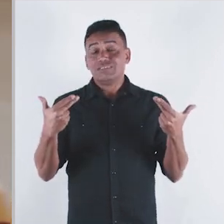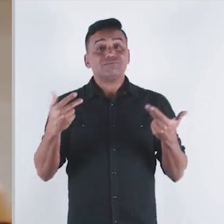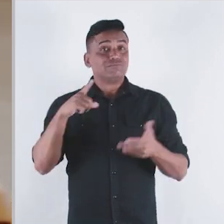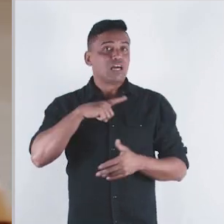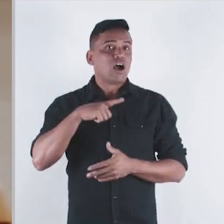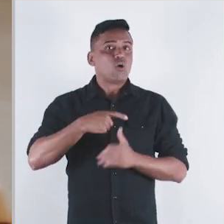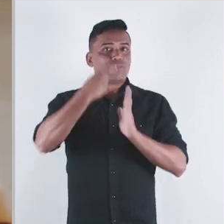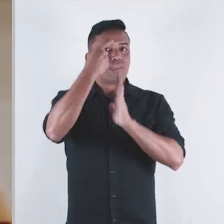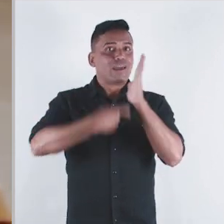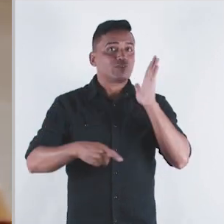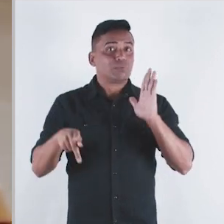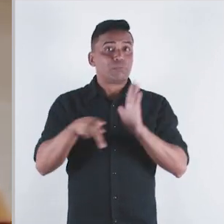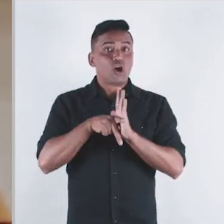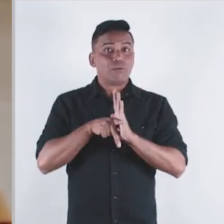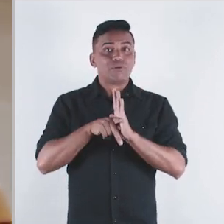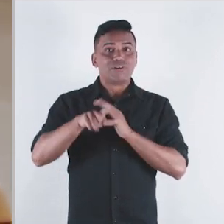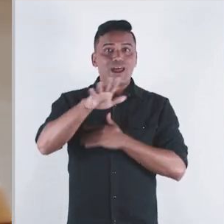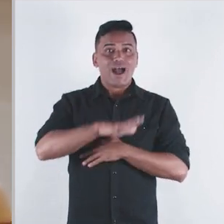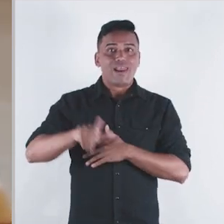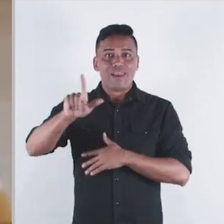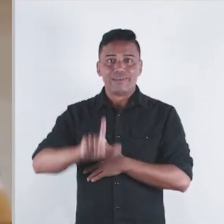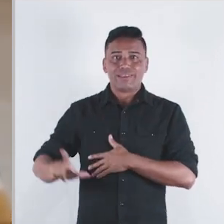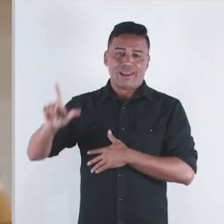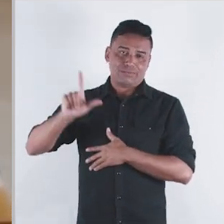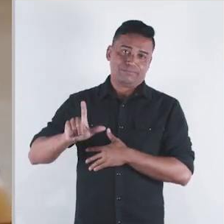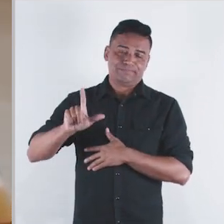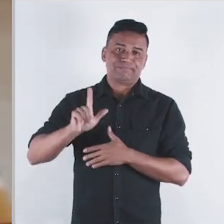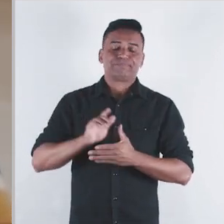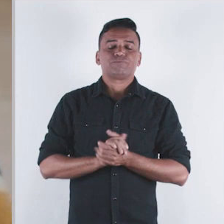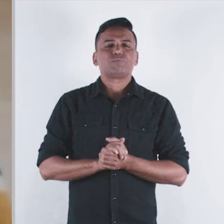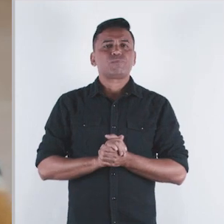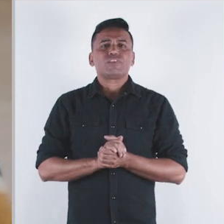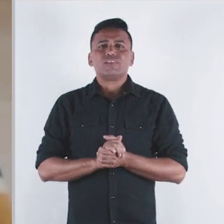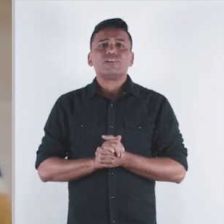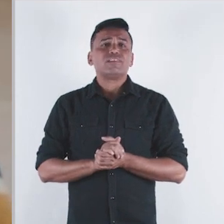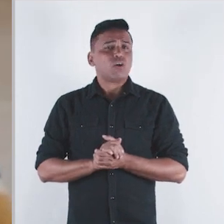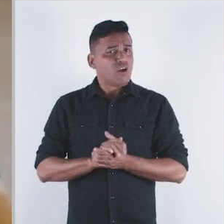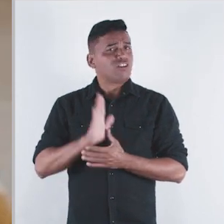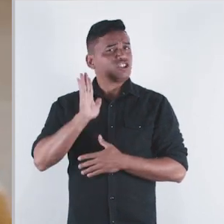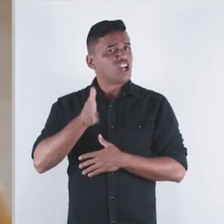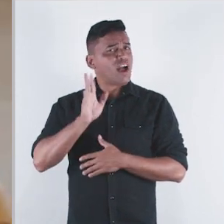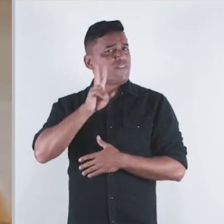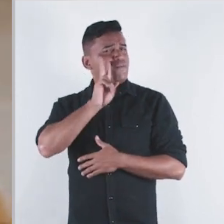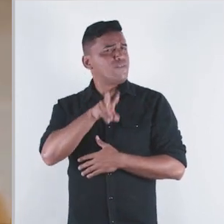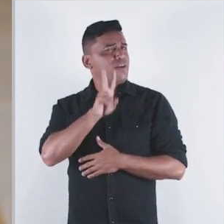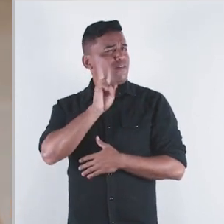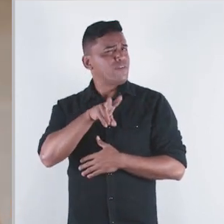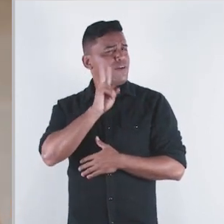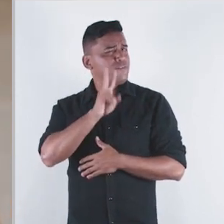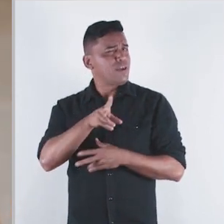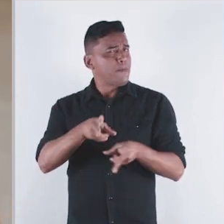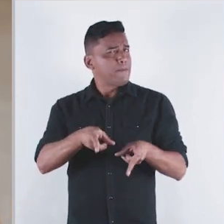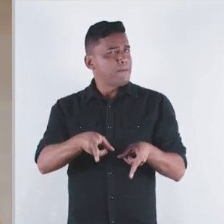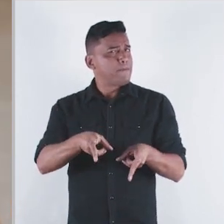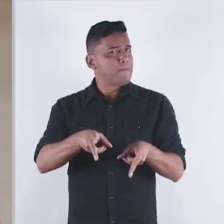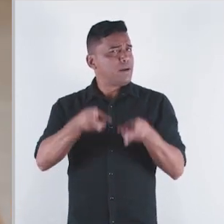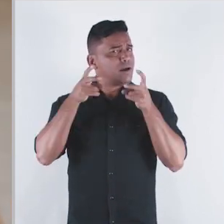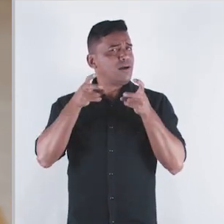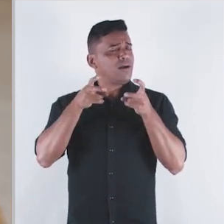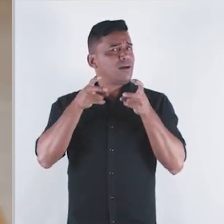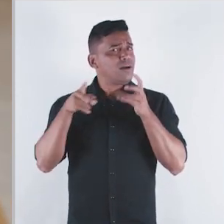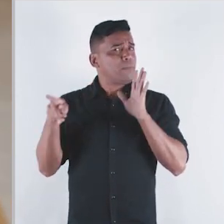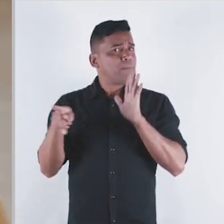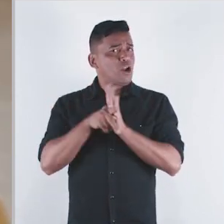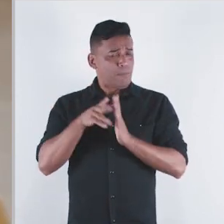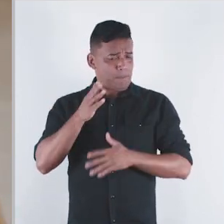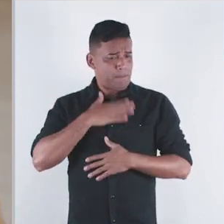textualidade literária, né? O que eu tenho visto, o que eu tenho percebido, tanto das minhas